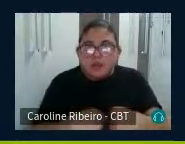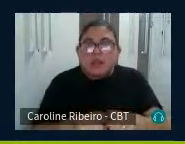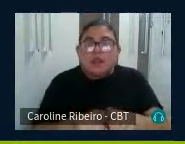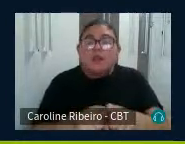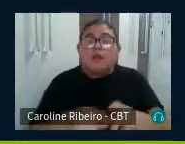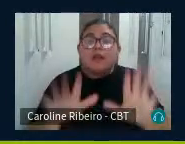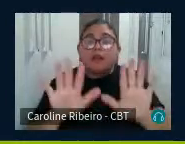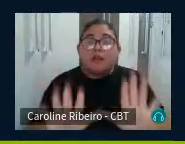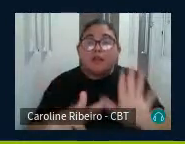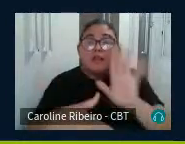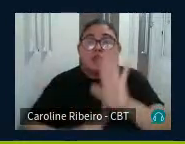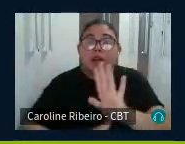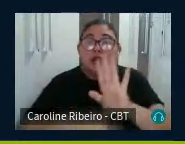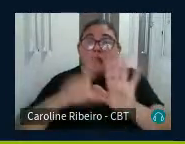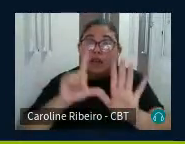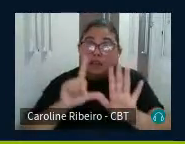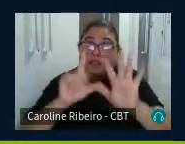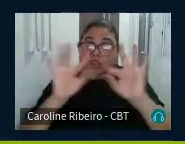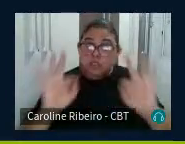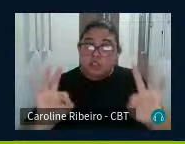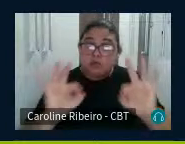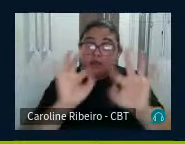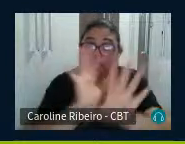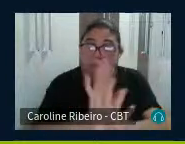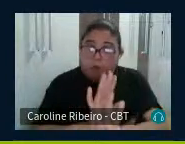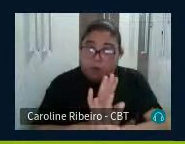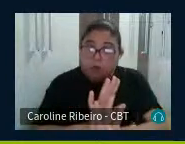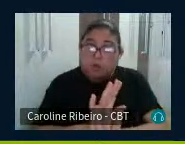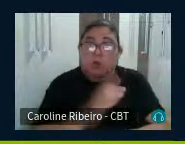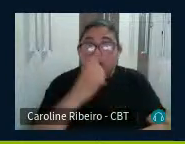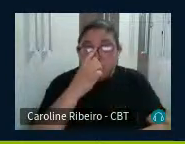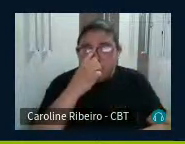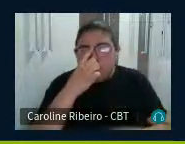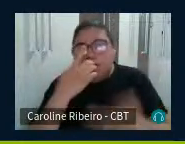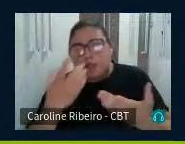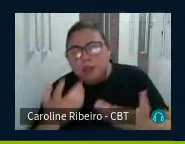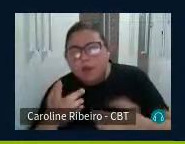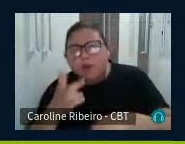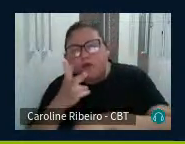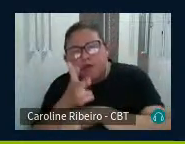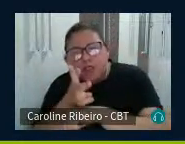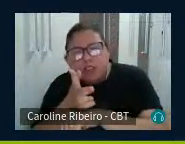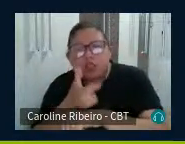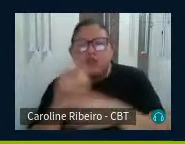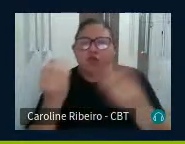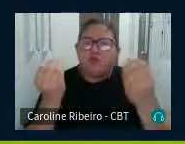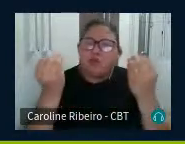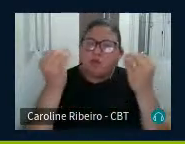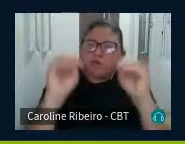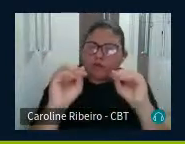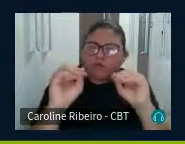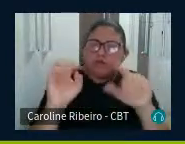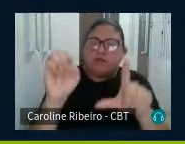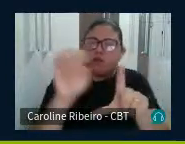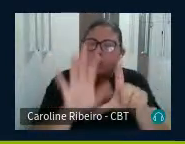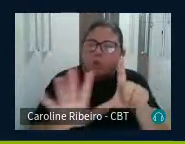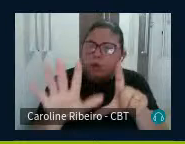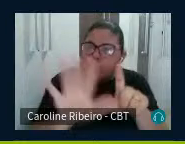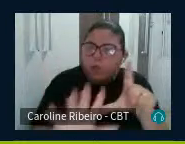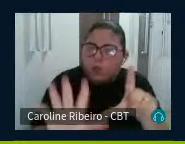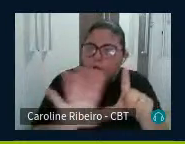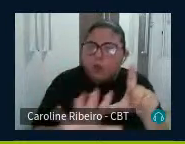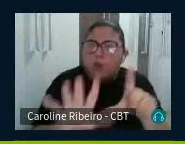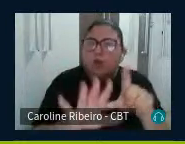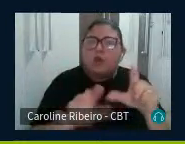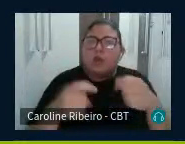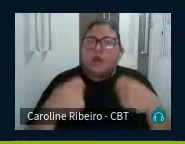desse produto final ficar pronto, que é o vídeo pronto, que é a inserção ali no Moodle, né? A gente